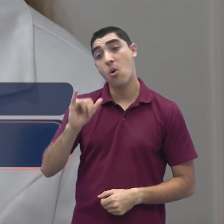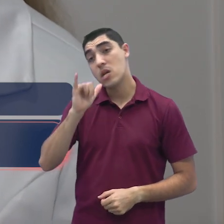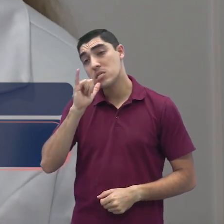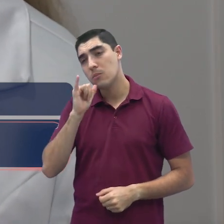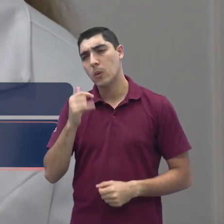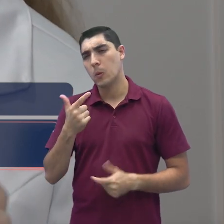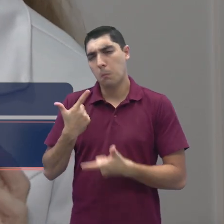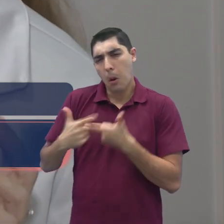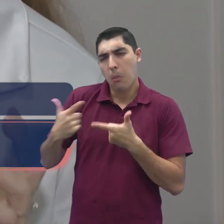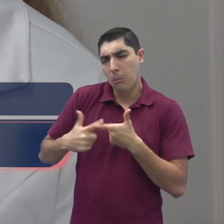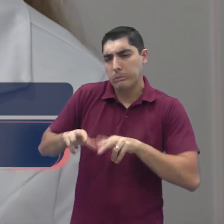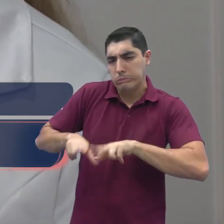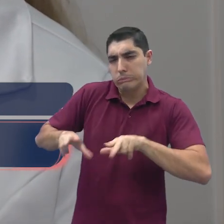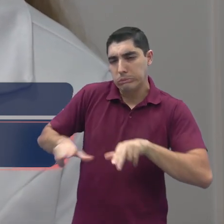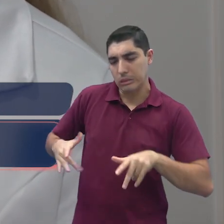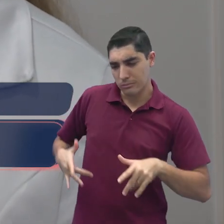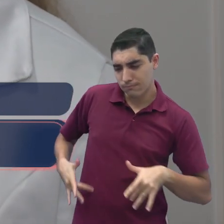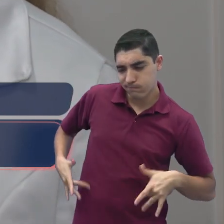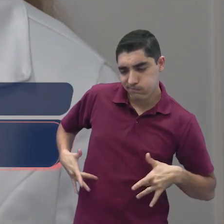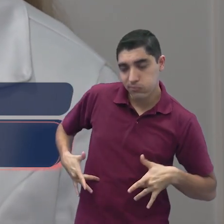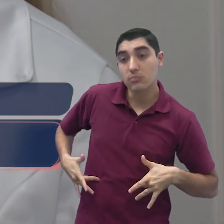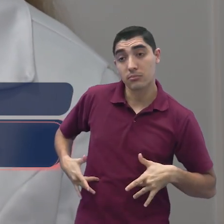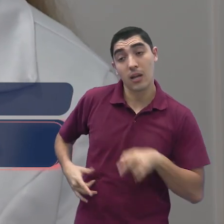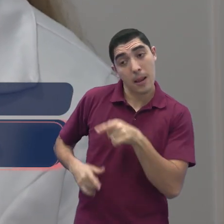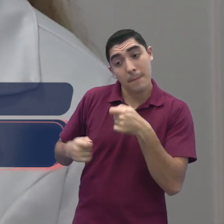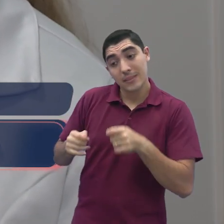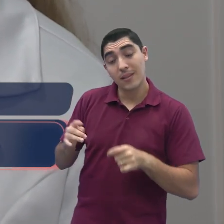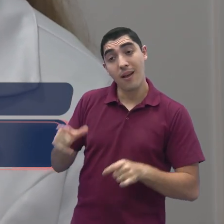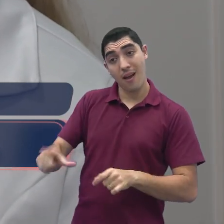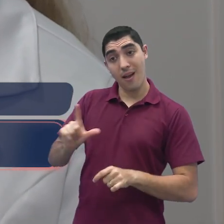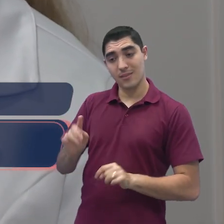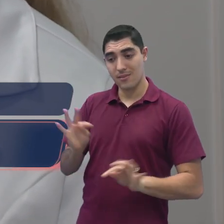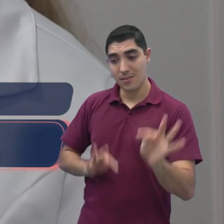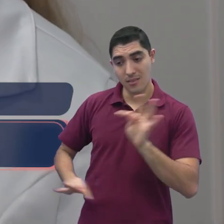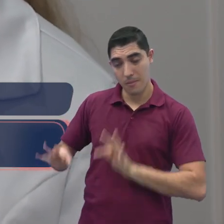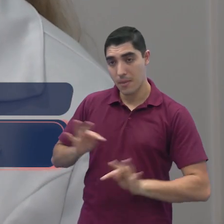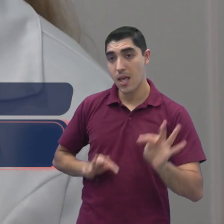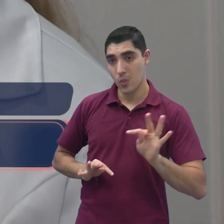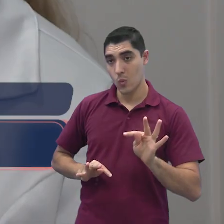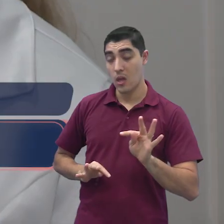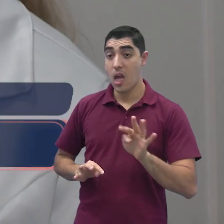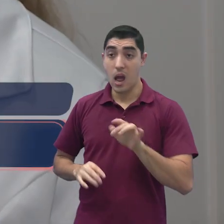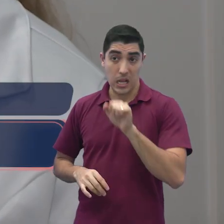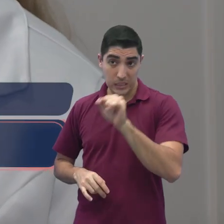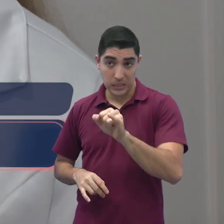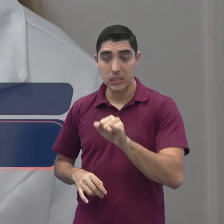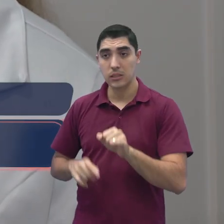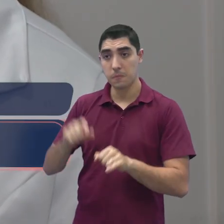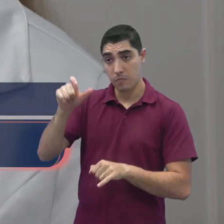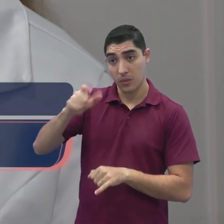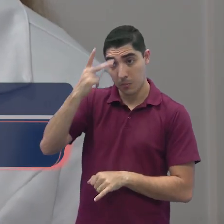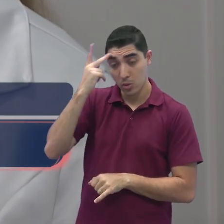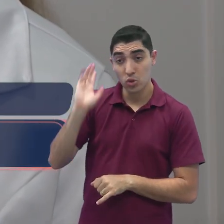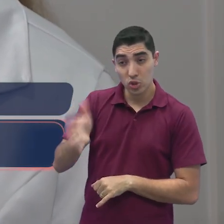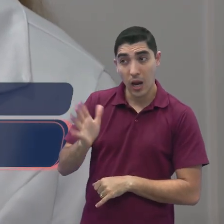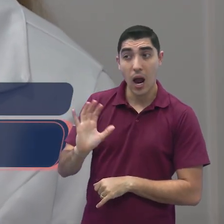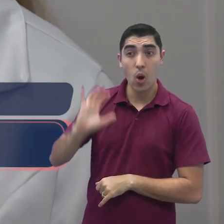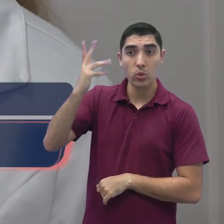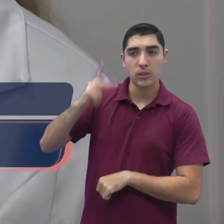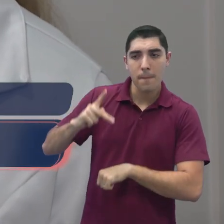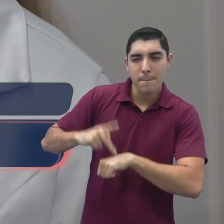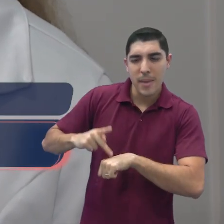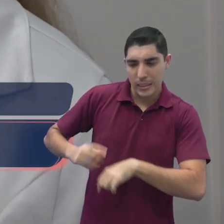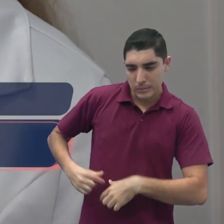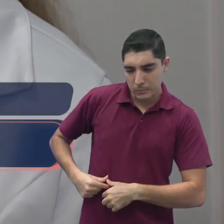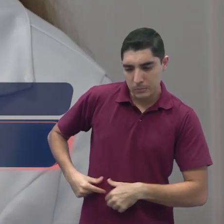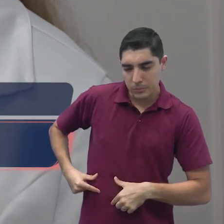ter mais pancreatite, e isso tem que ser tratado e sabido. Então, é uma precaução a ser tomada em quem já teve